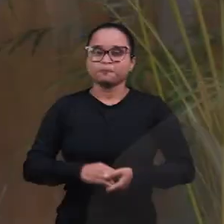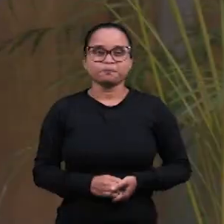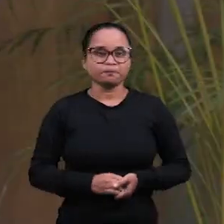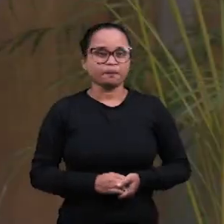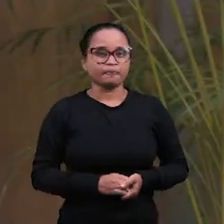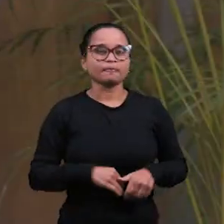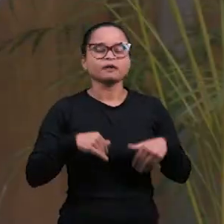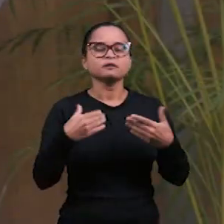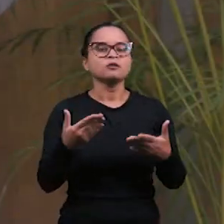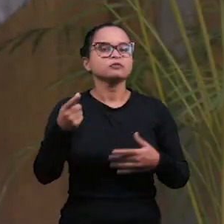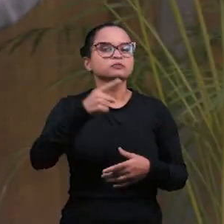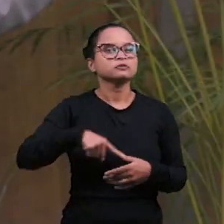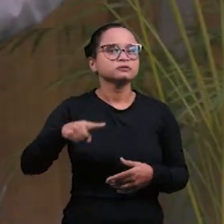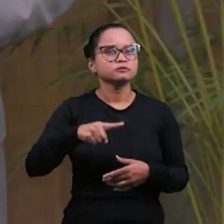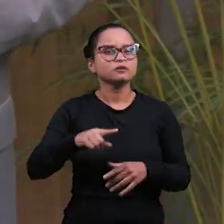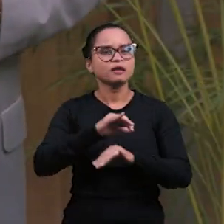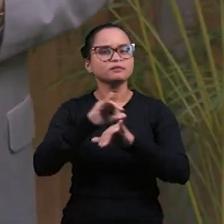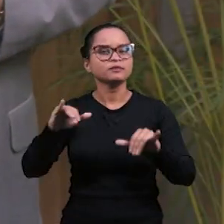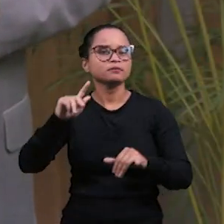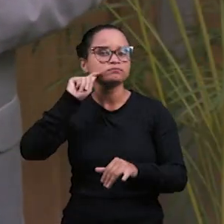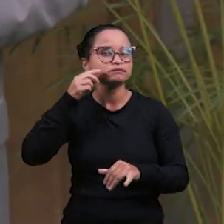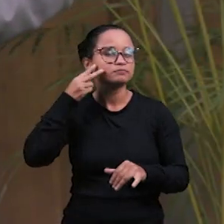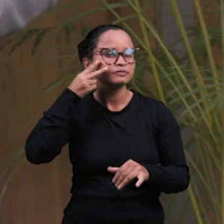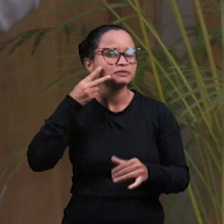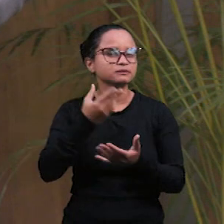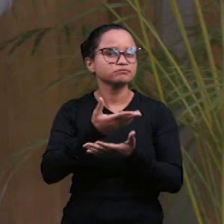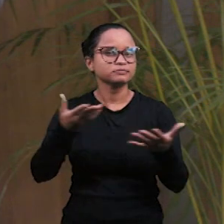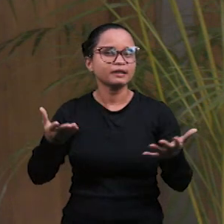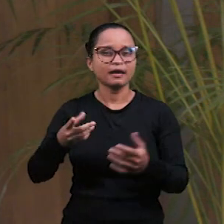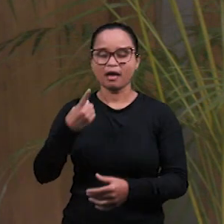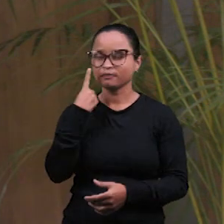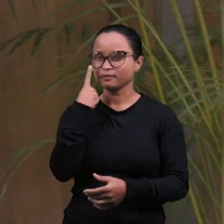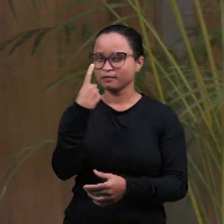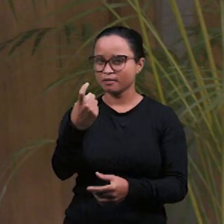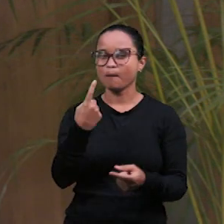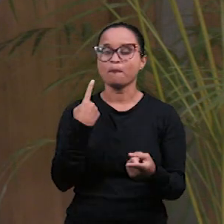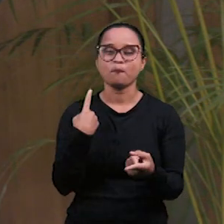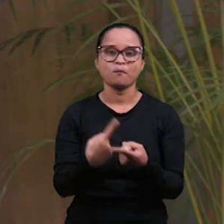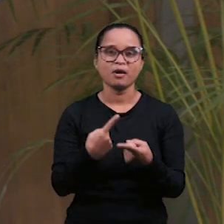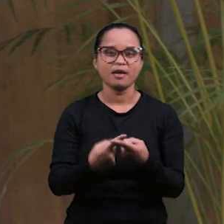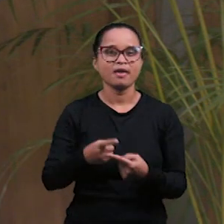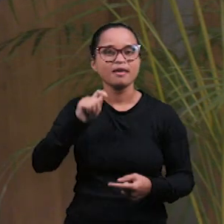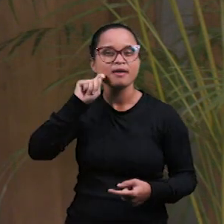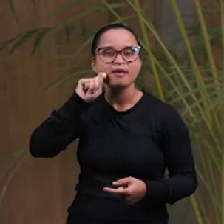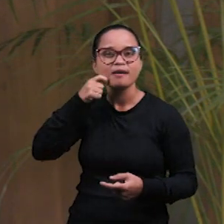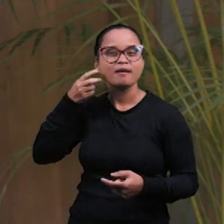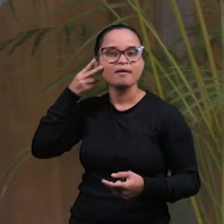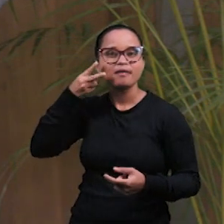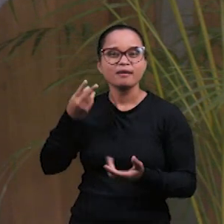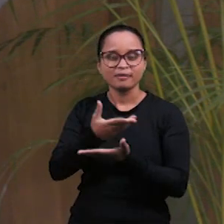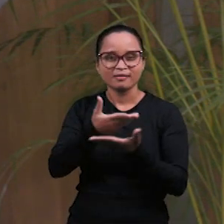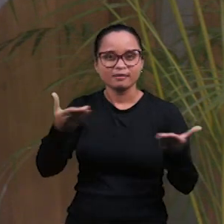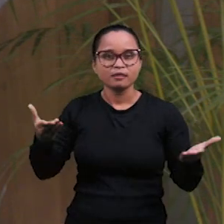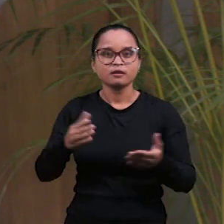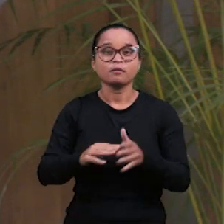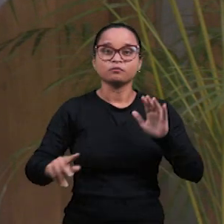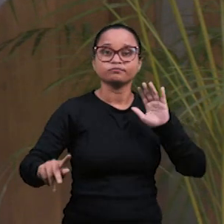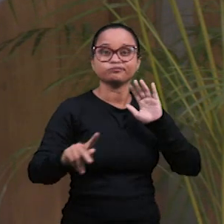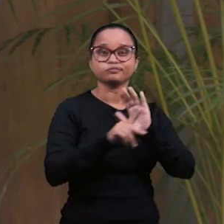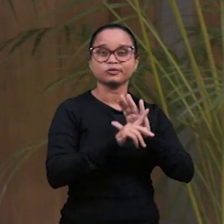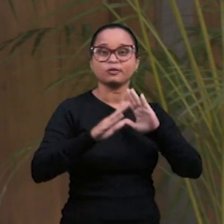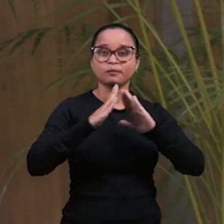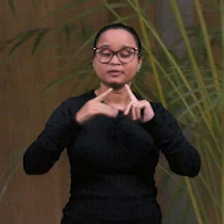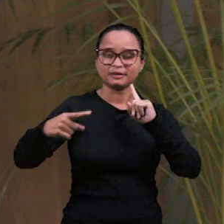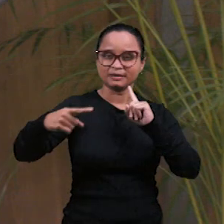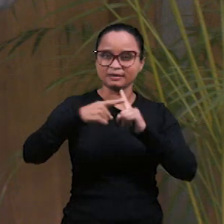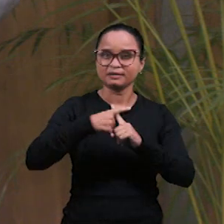em ceia, é muito interessante que a ceia é um momento muito próprio da igreja